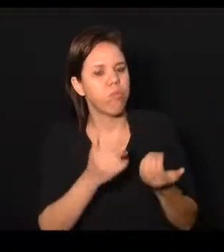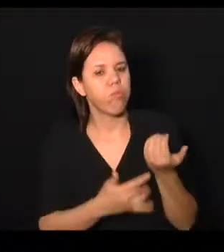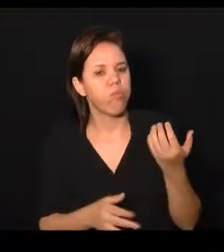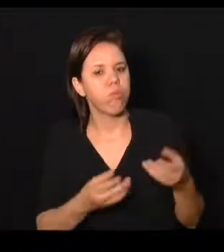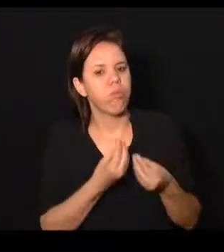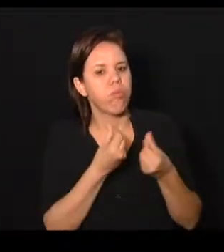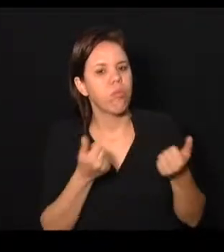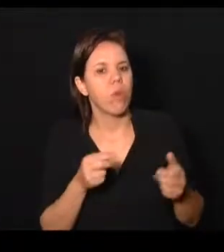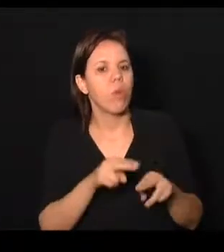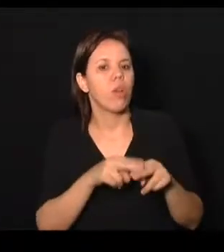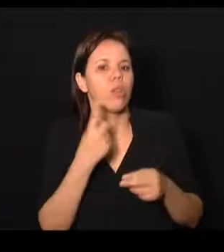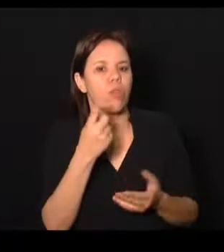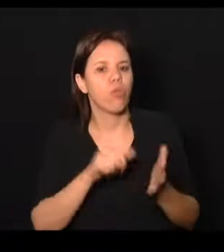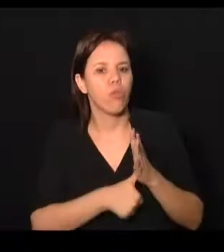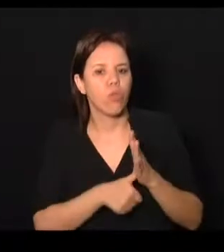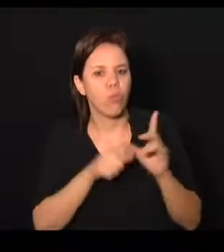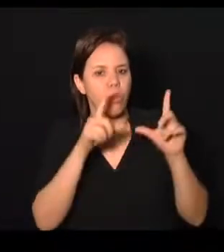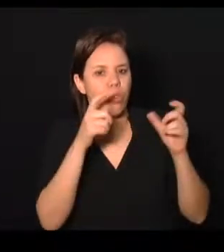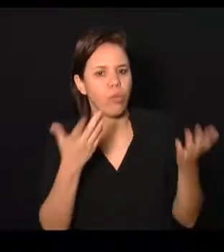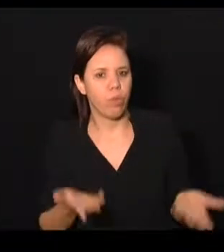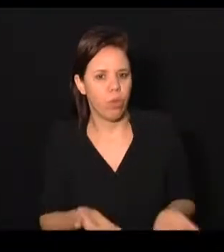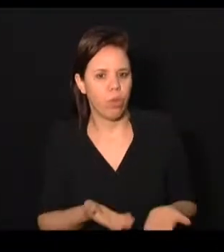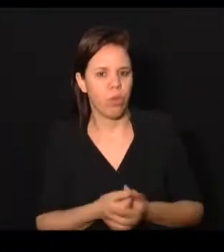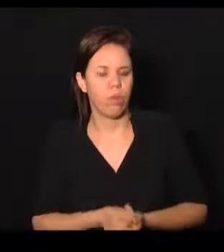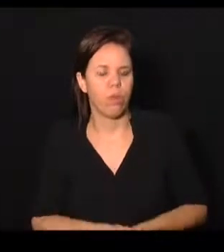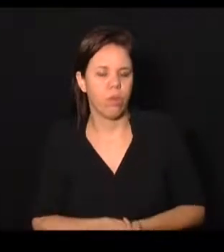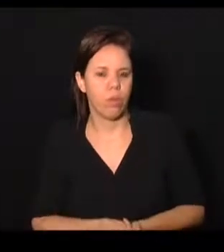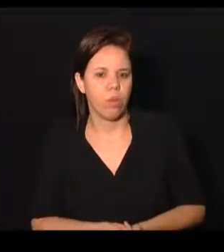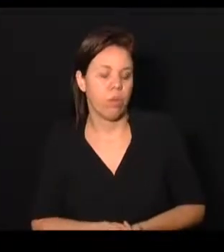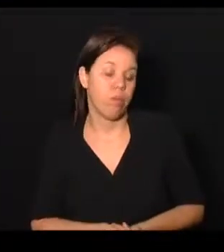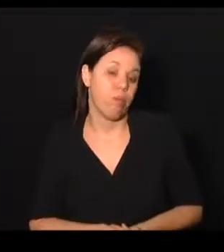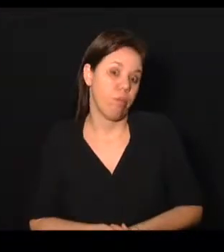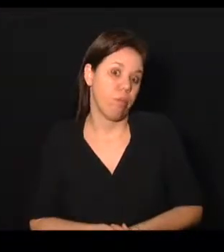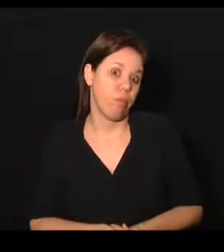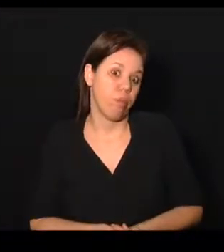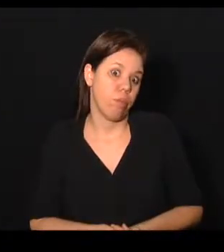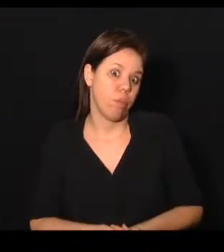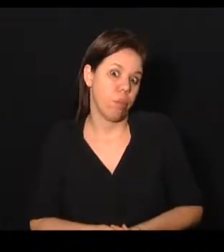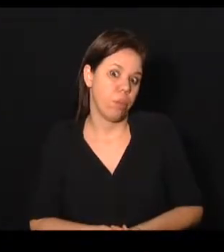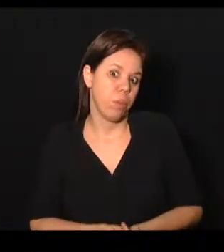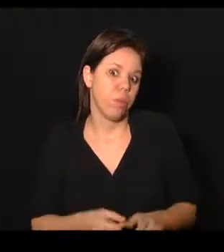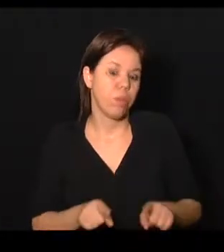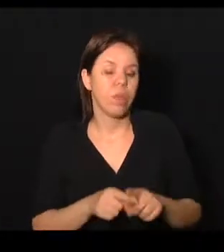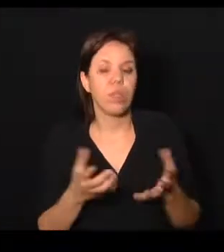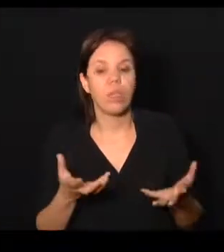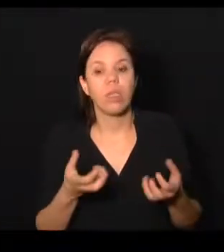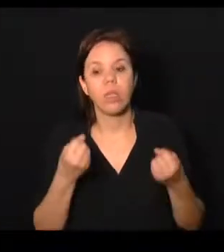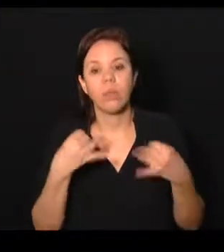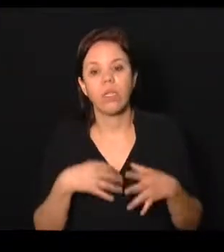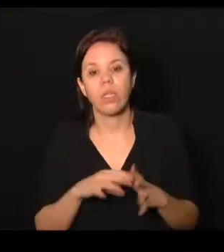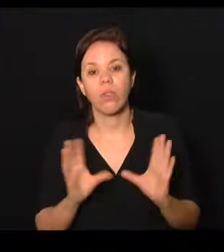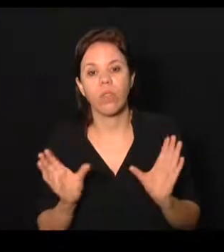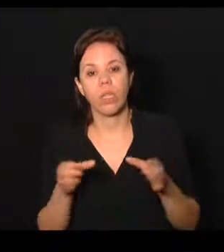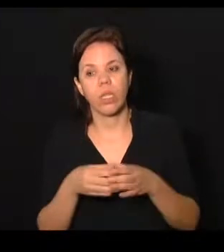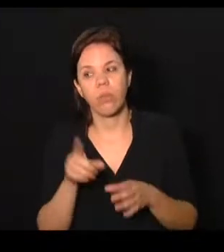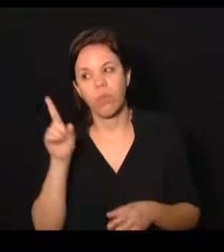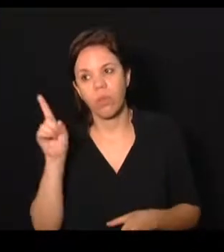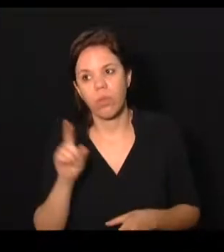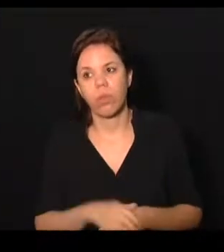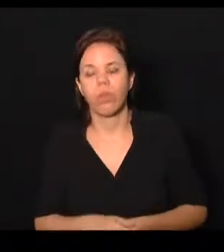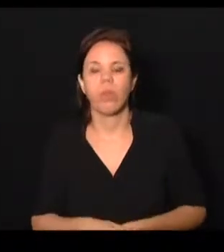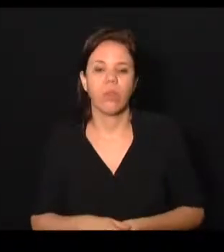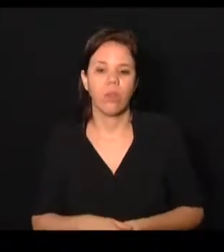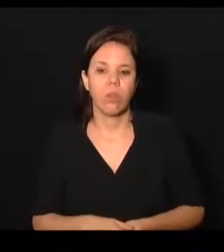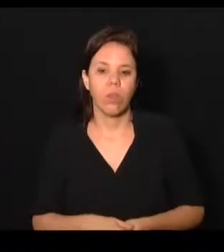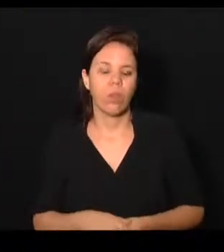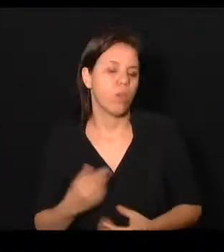de um documento com foto. Poxa vida. E depois queria me explicar, vi a equipe toda ali. Não, senhor, é porque